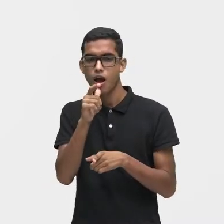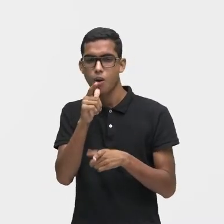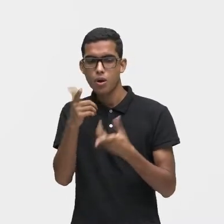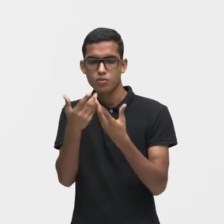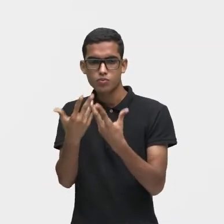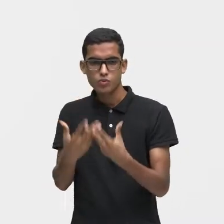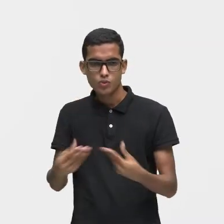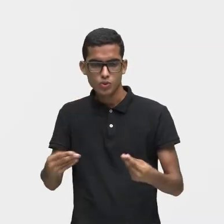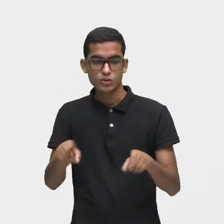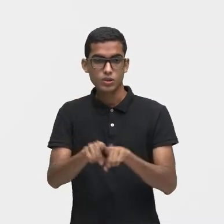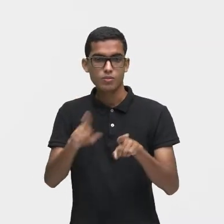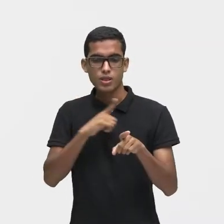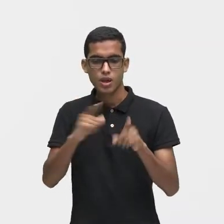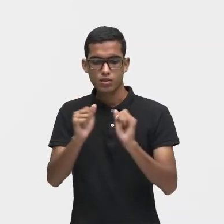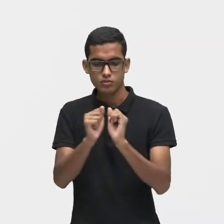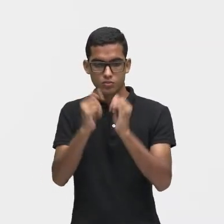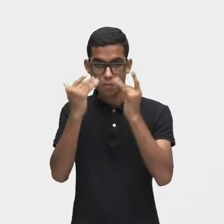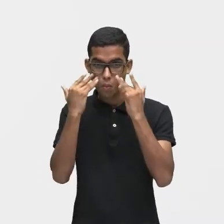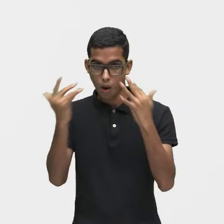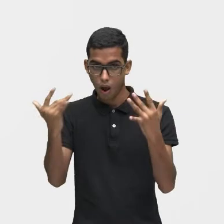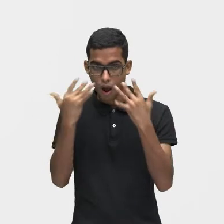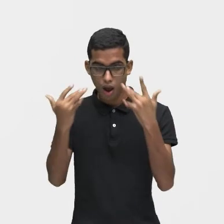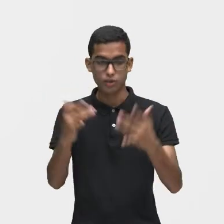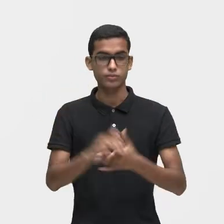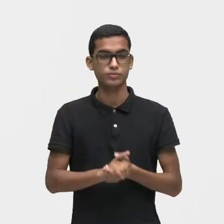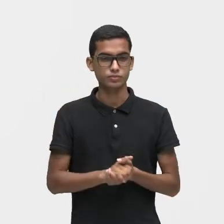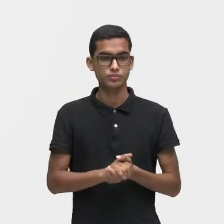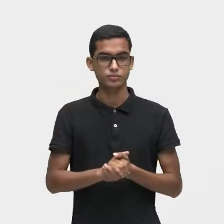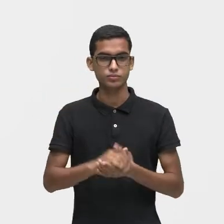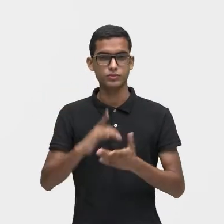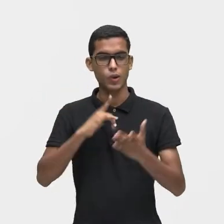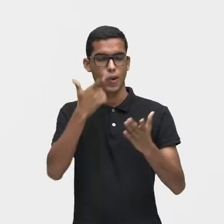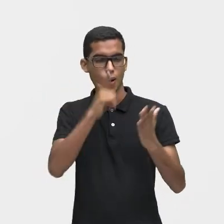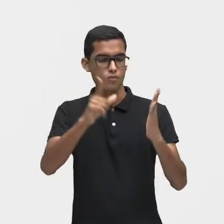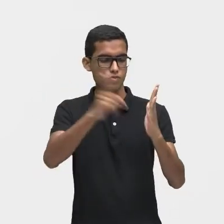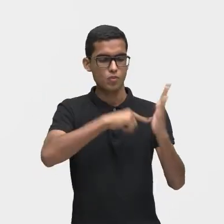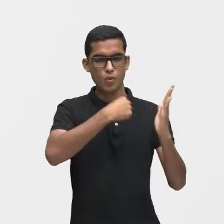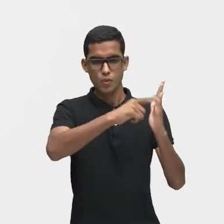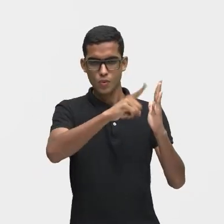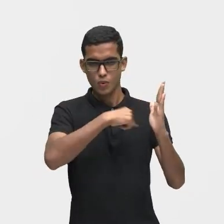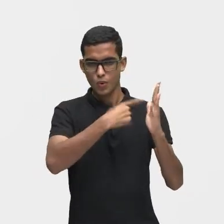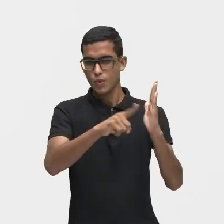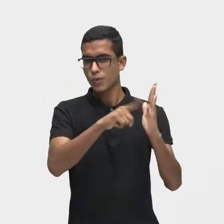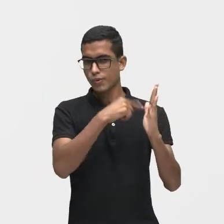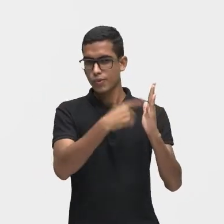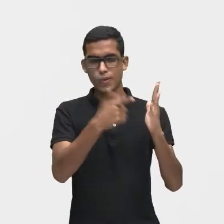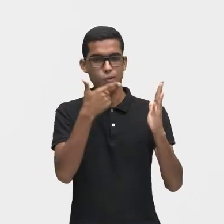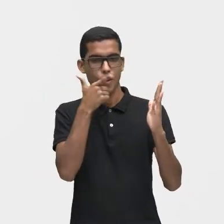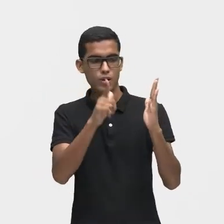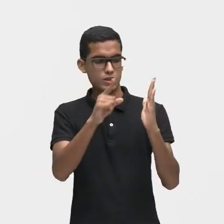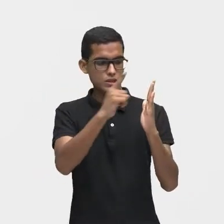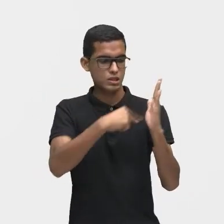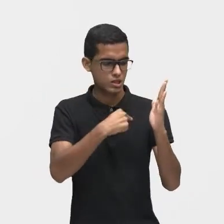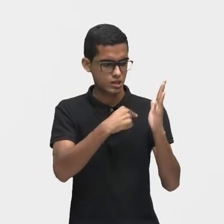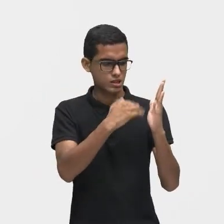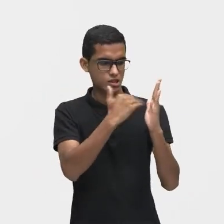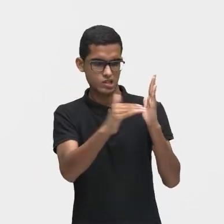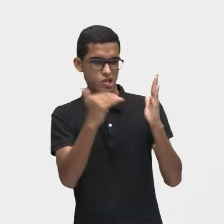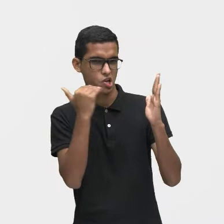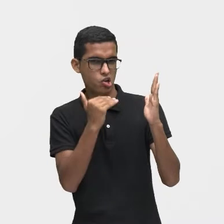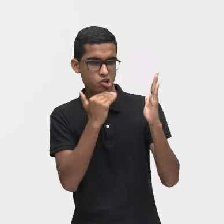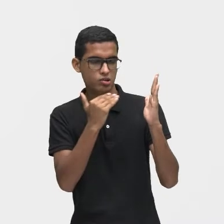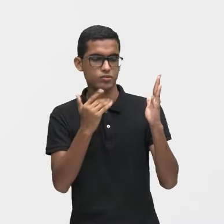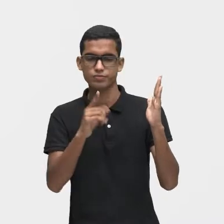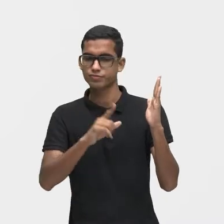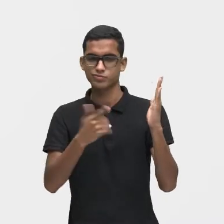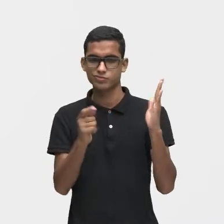Vamos dar continuidade. Mantém o registro das pinceladas, não sofre rachaduras tardias e depois de seca,